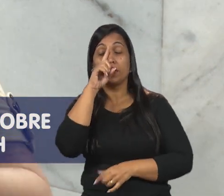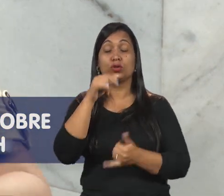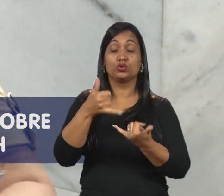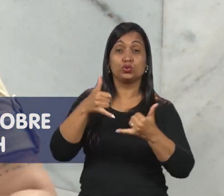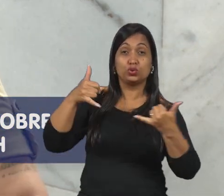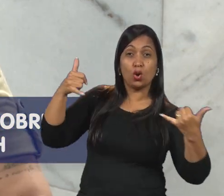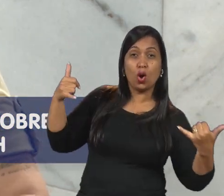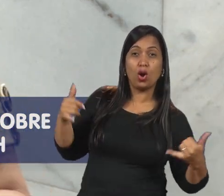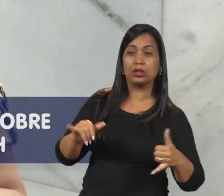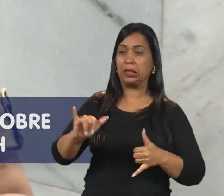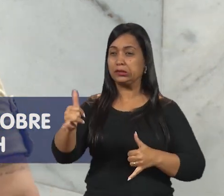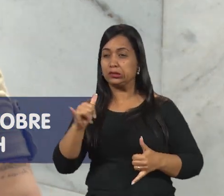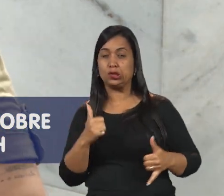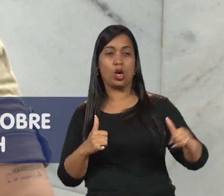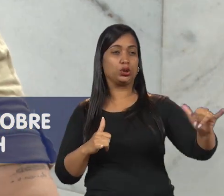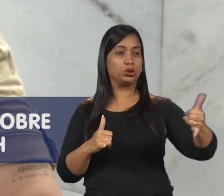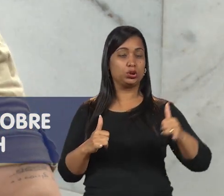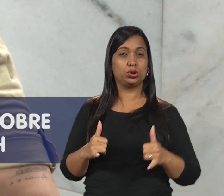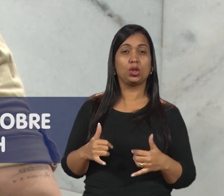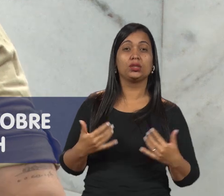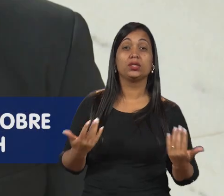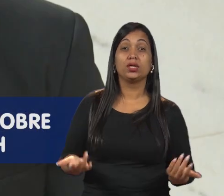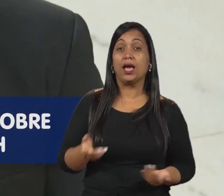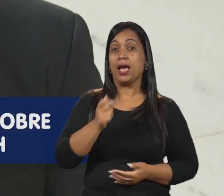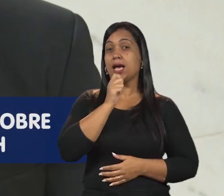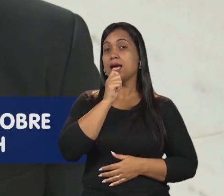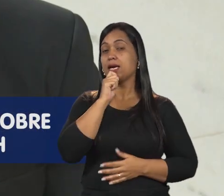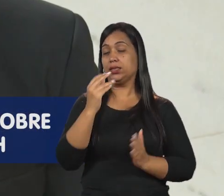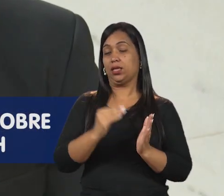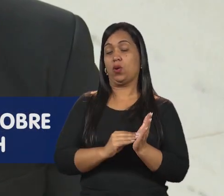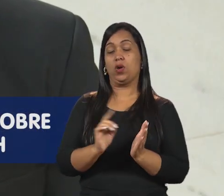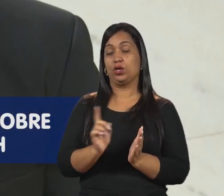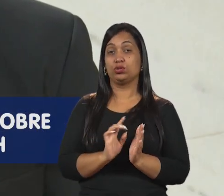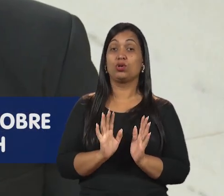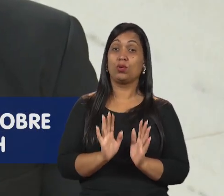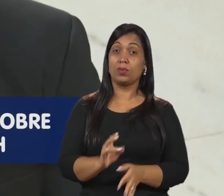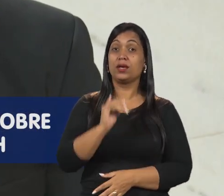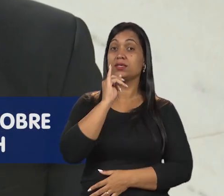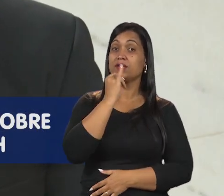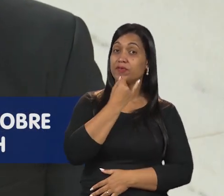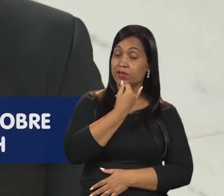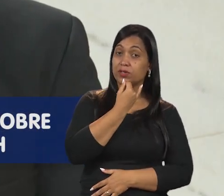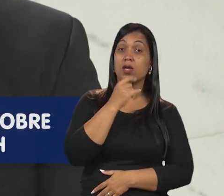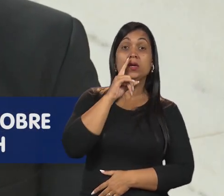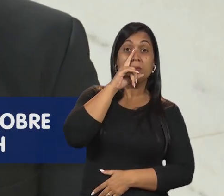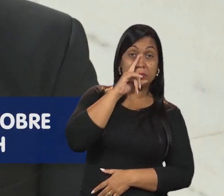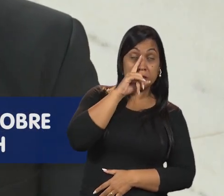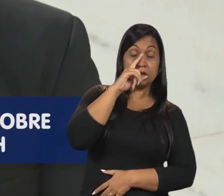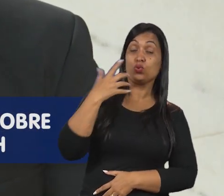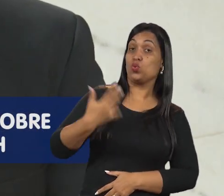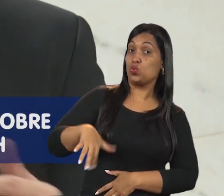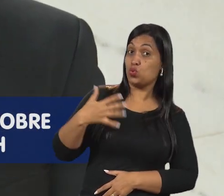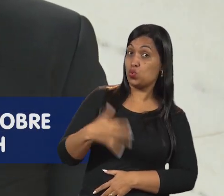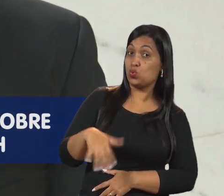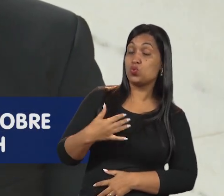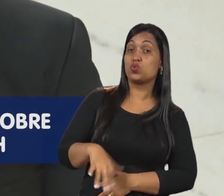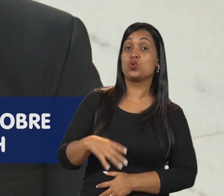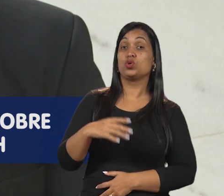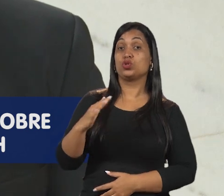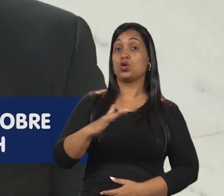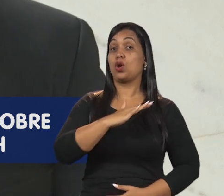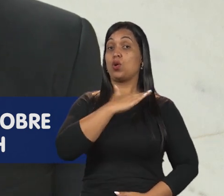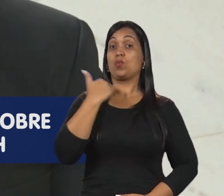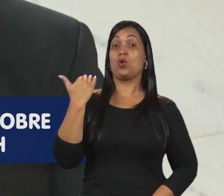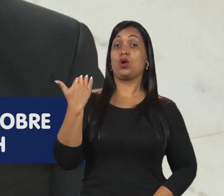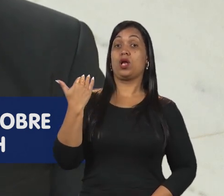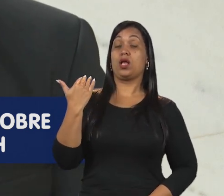vezes isso, criança, né? ou A gente ainda não registrou nada aqui, mas infelizmente esse risco ainda é grande de a gente ter um óbito, a